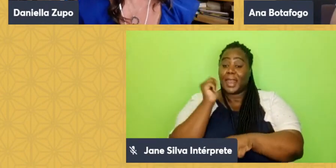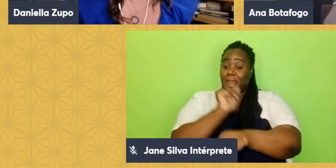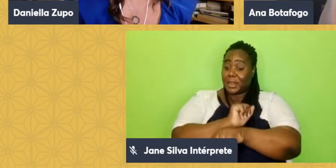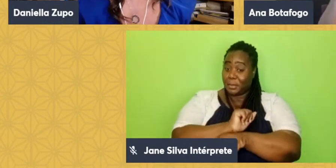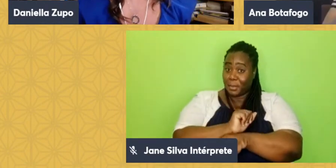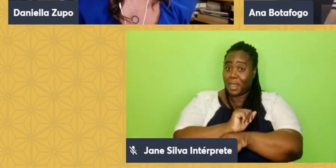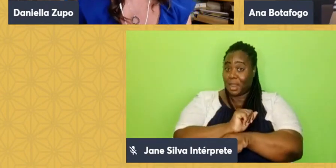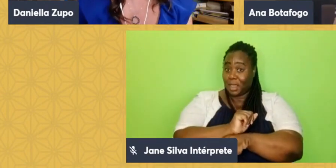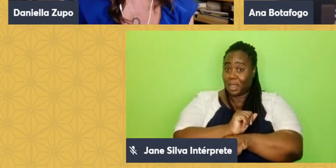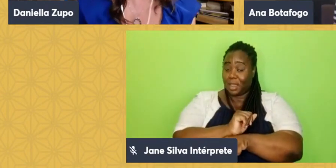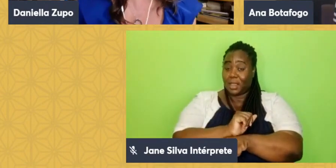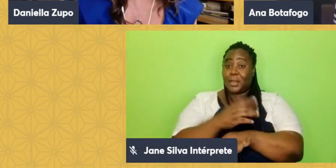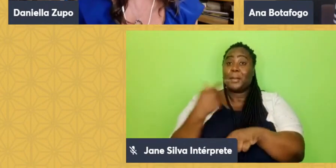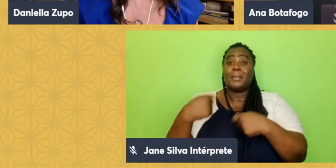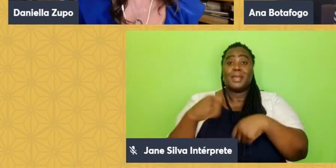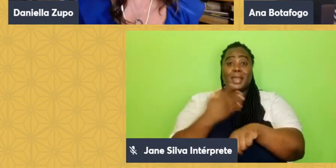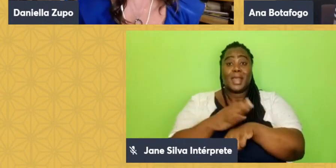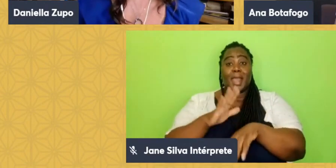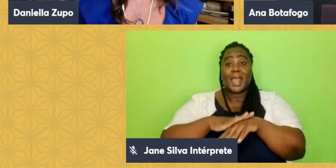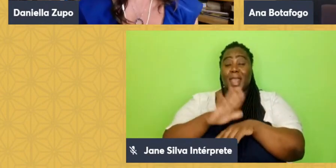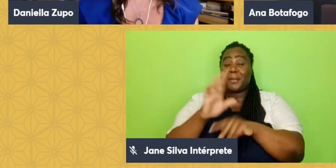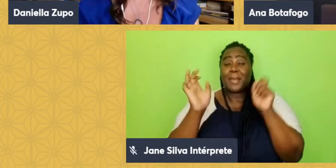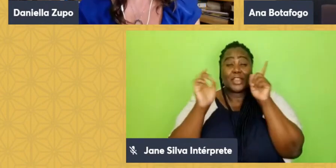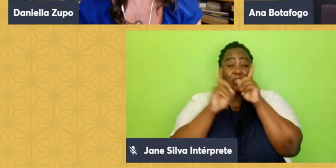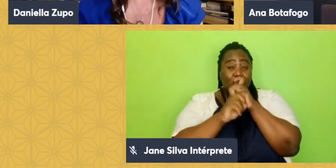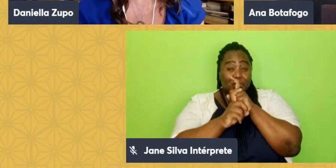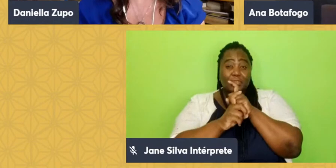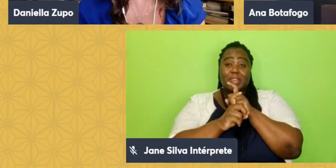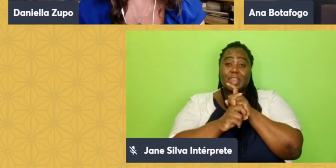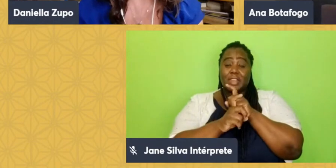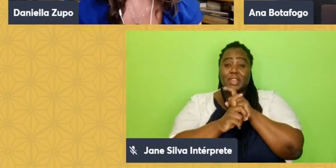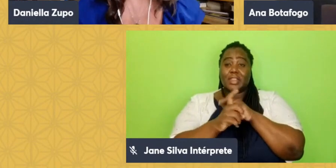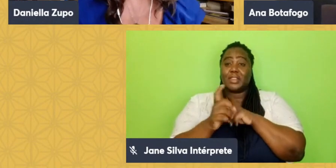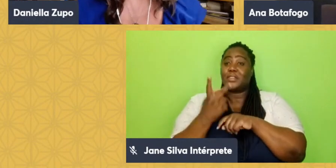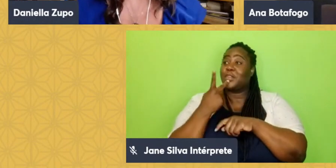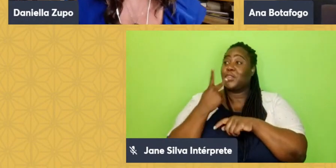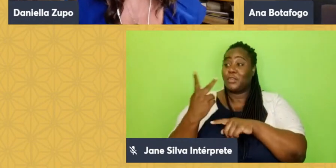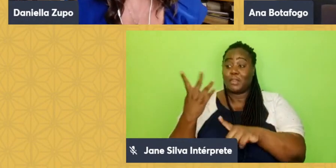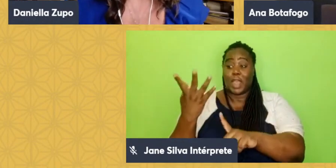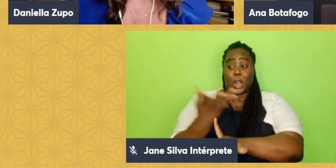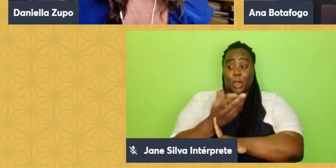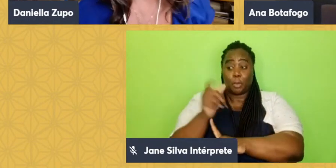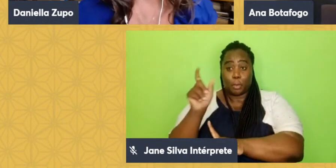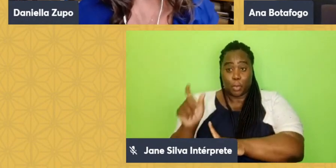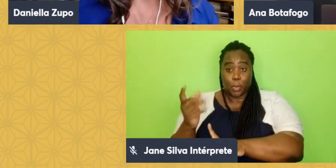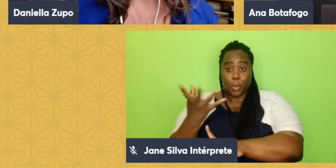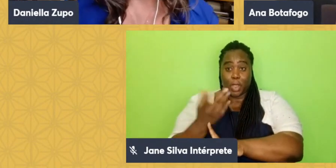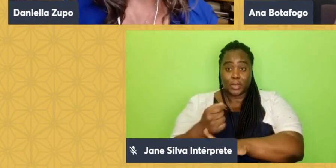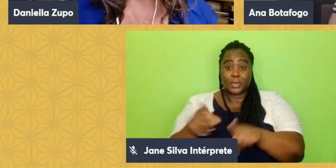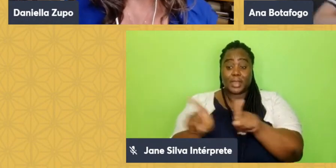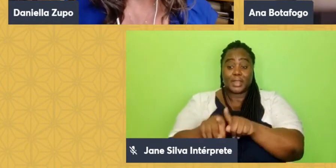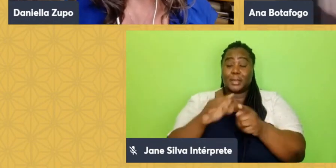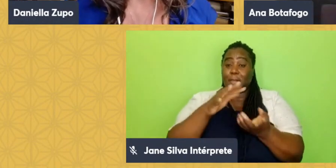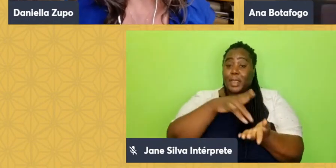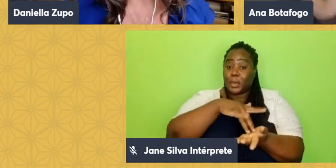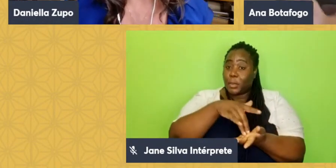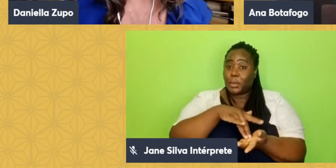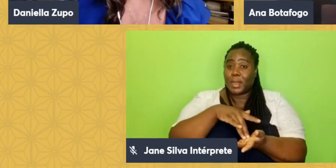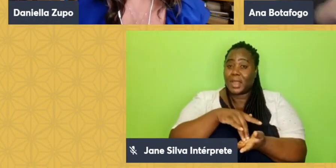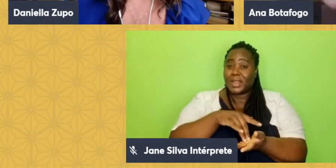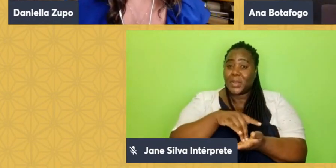muito porque você é a coisa mais difícil eu diria para o ator O que é a Patrícia e para o bailarino